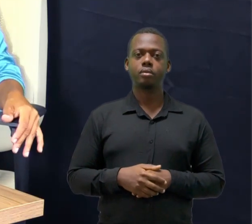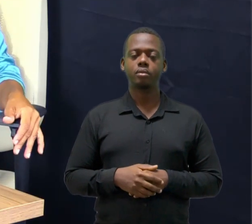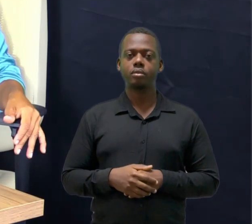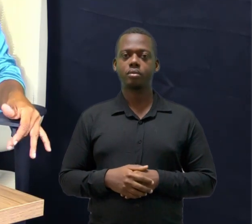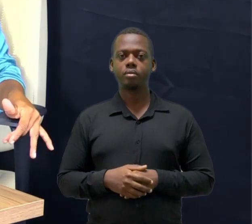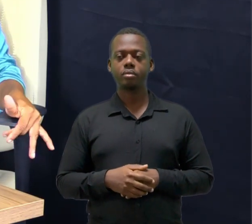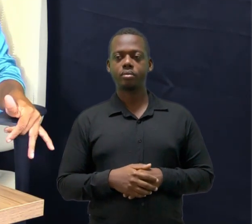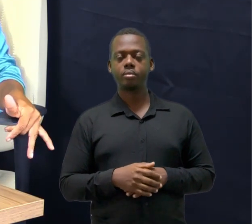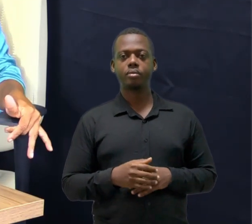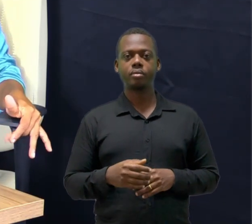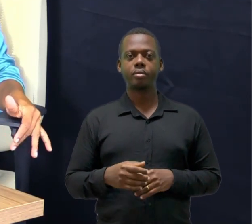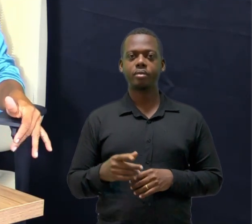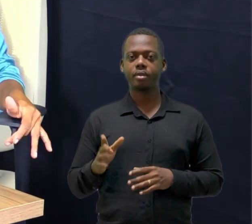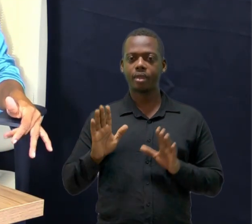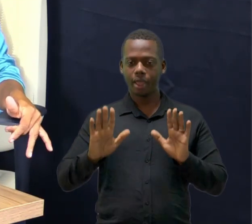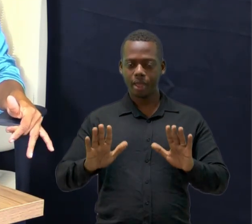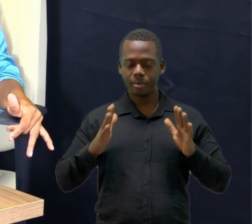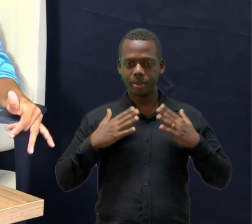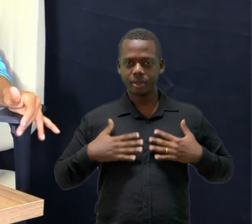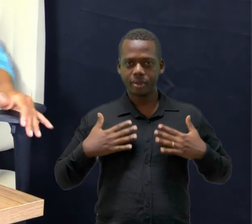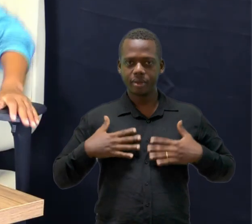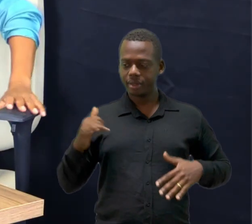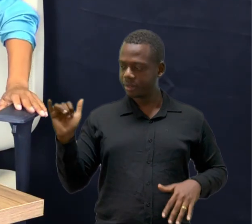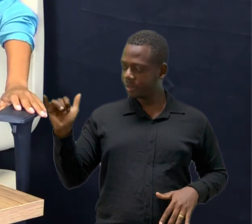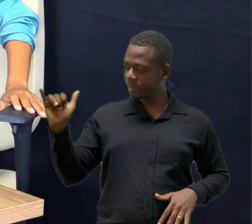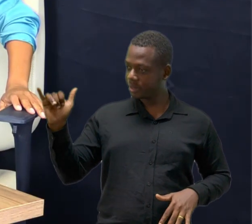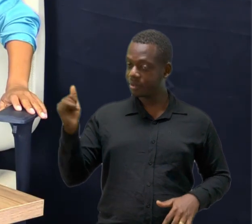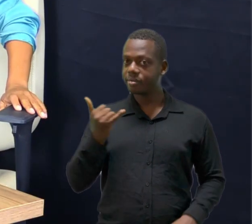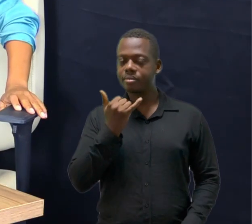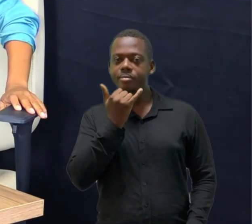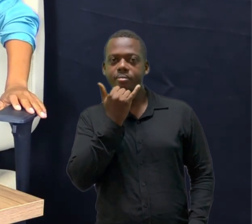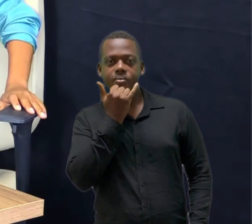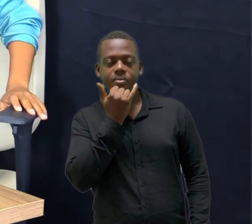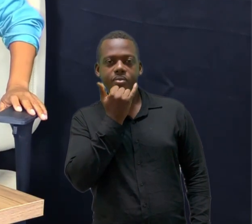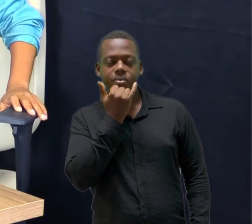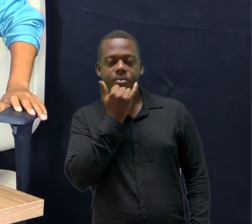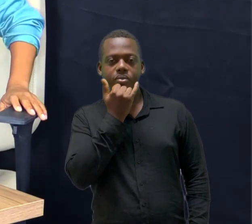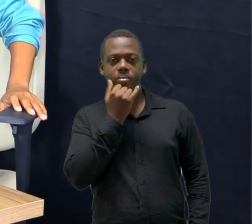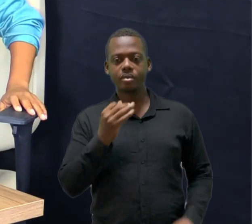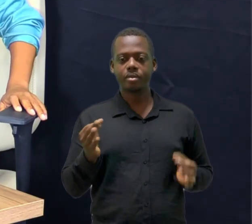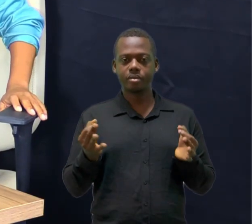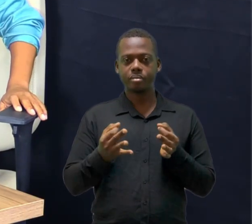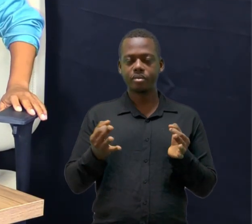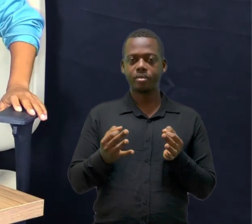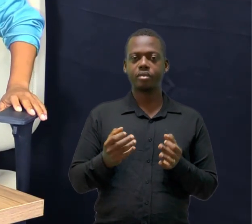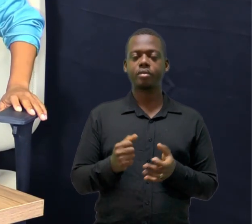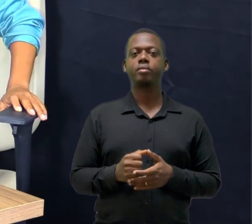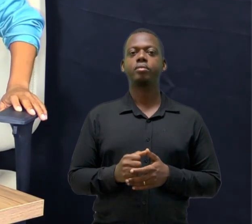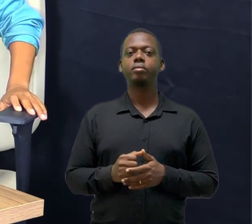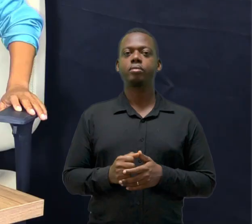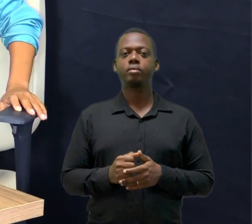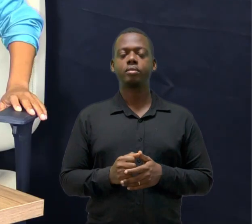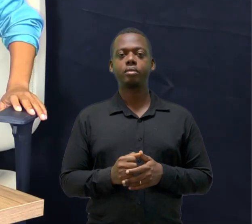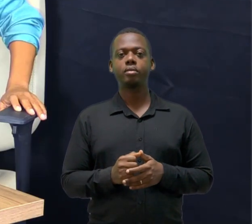fecha aqui pra cá. O Ó, hang gente, low. aprenda. O hang low. Isso. Ah, o hang loose. Isso, Y, né, gente? Perfeito, Isso, aqui seria me Y. desculpe. Isso. Eu Desculpe, te